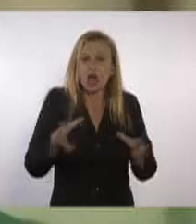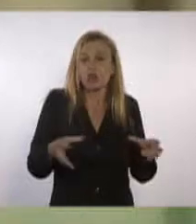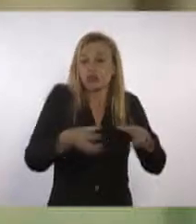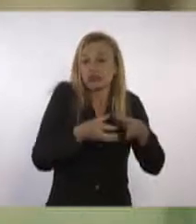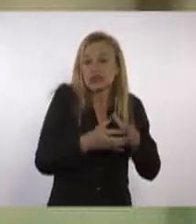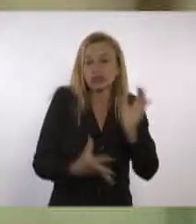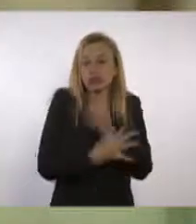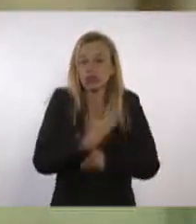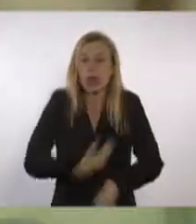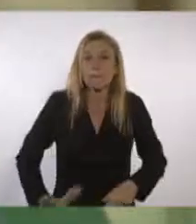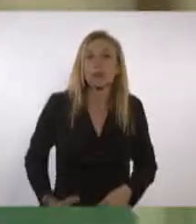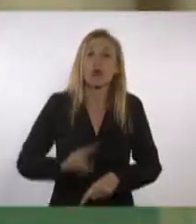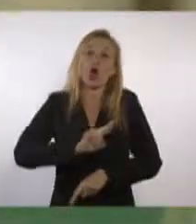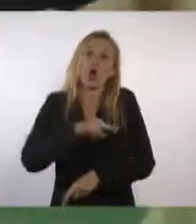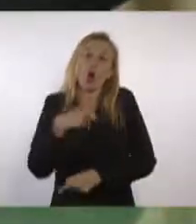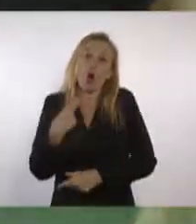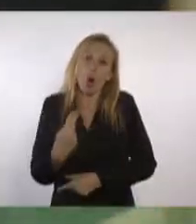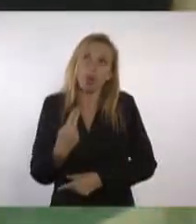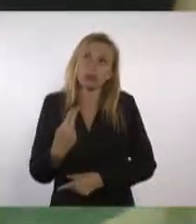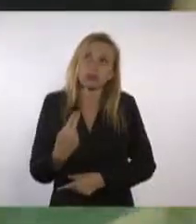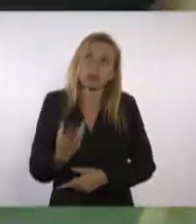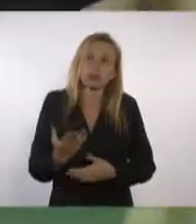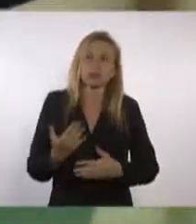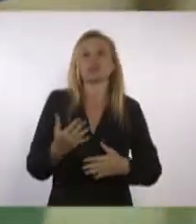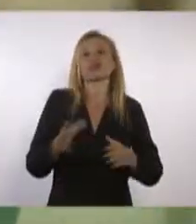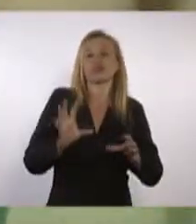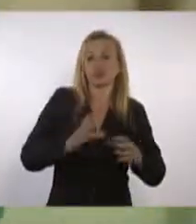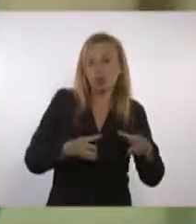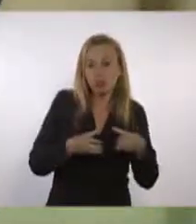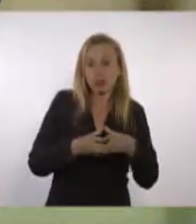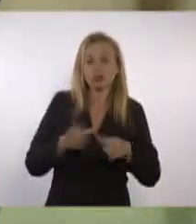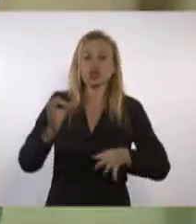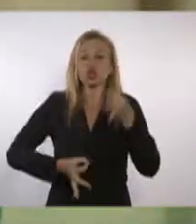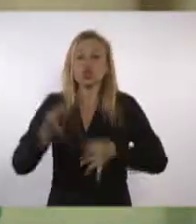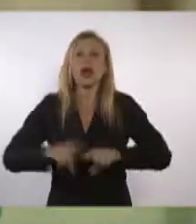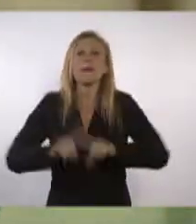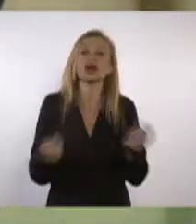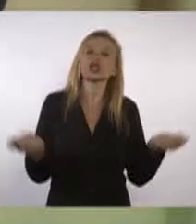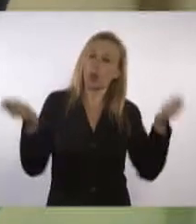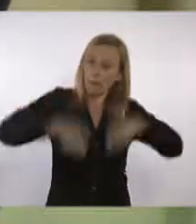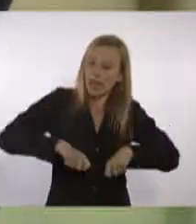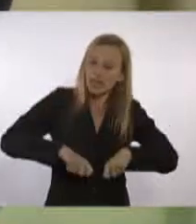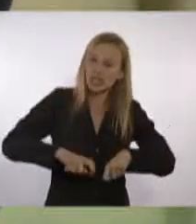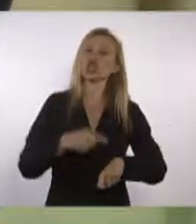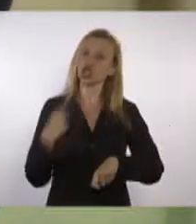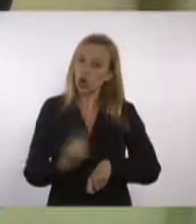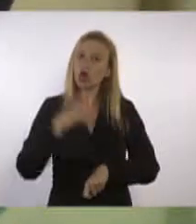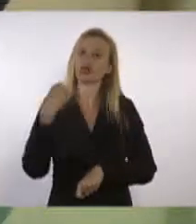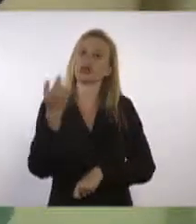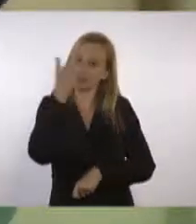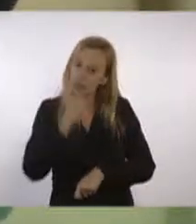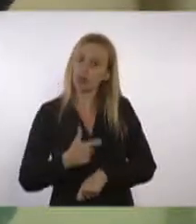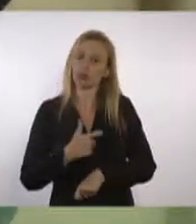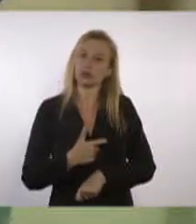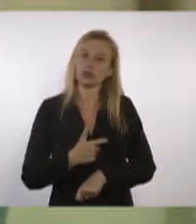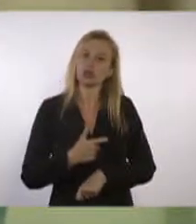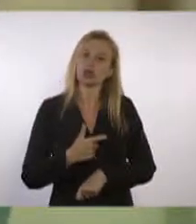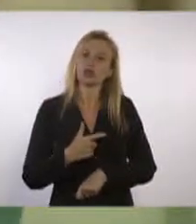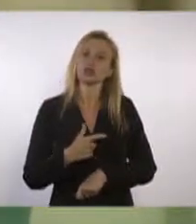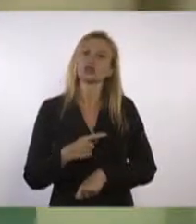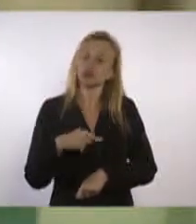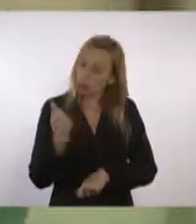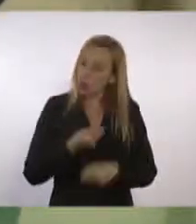Pública, ou, quiçá, na Comissão de Constituição e Justiça. Mas competente o somos. Competente o